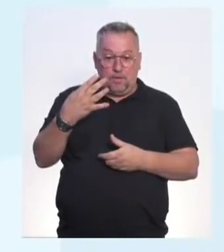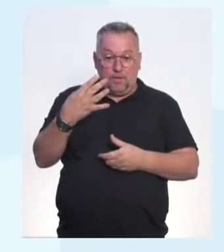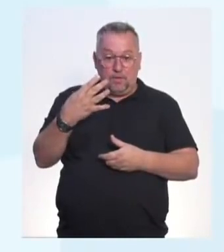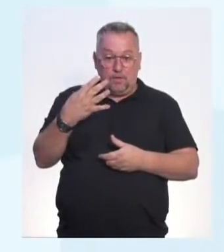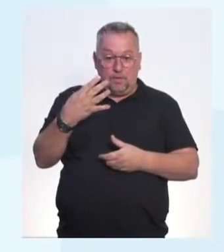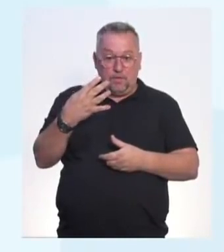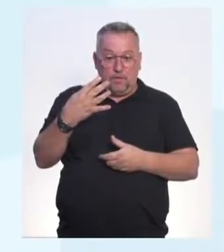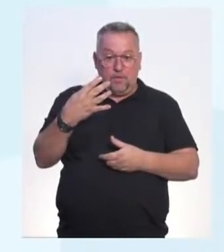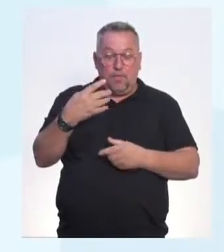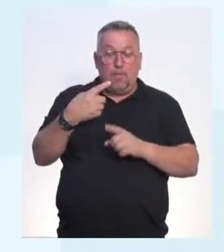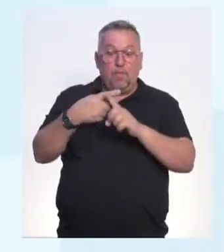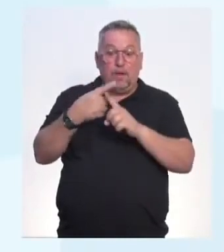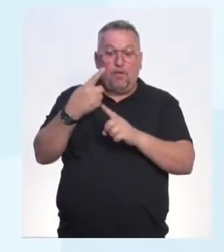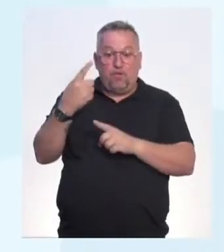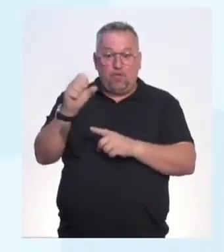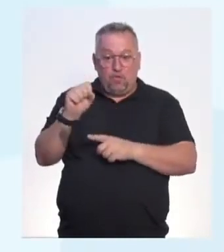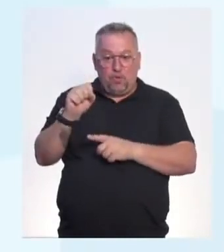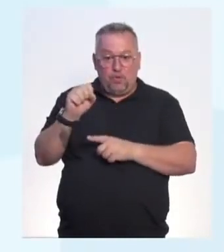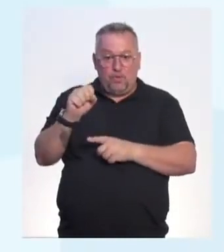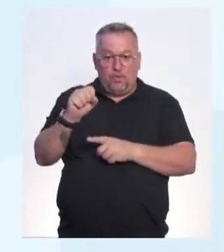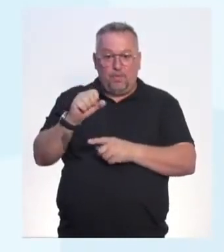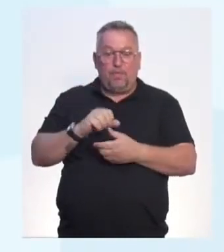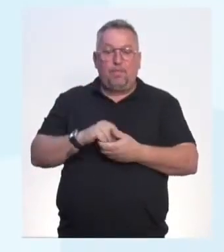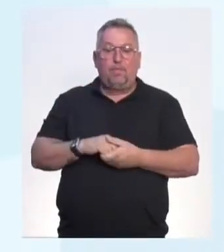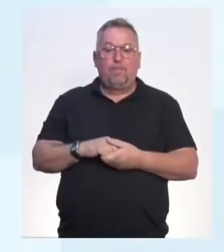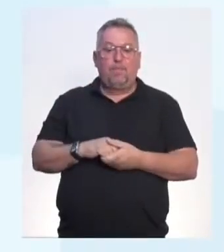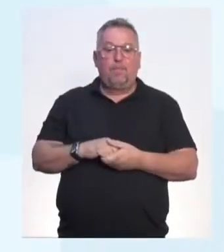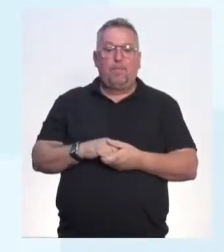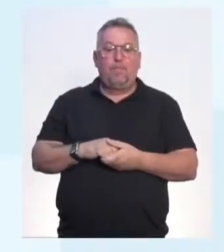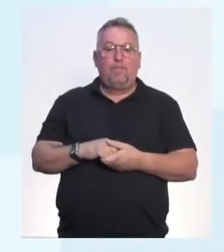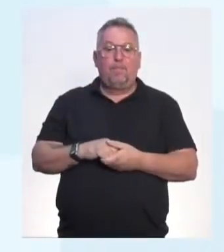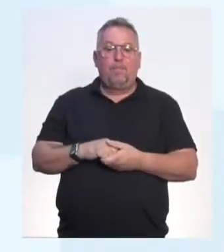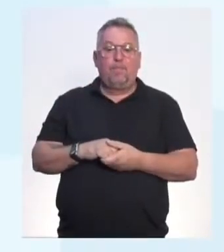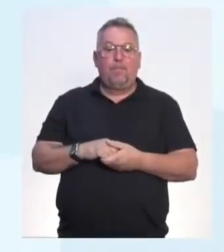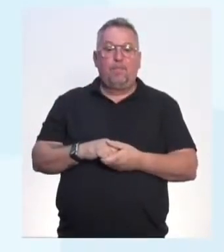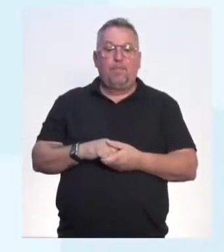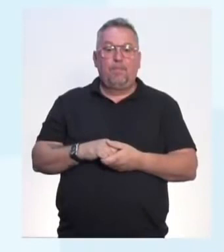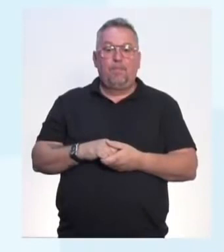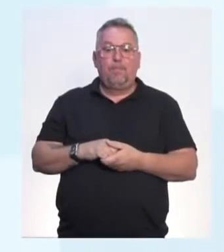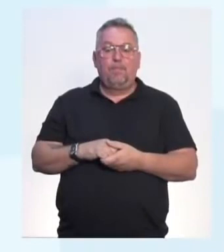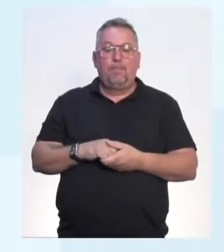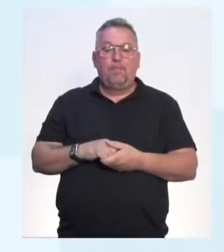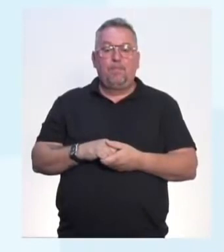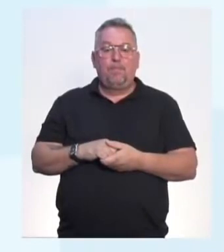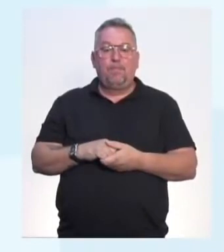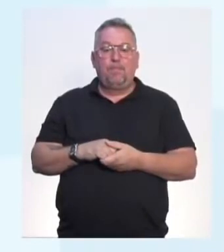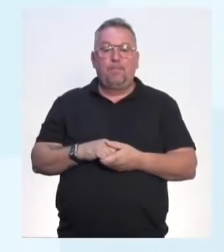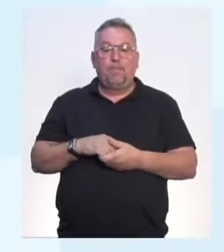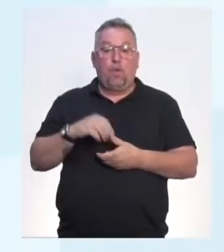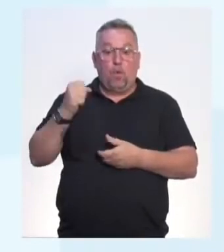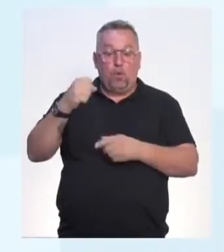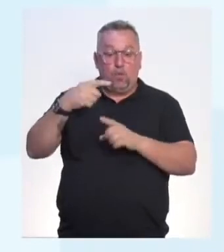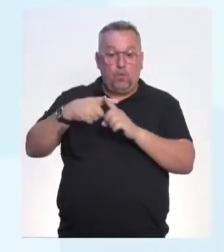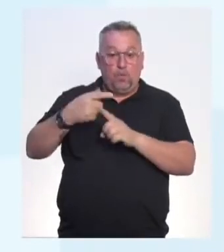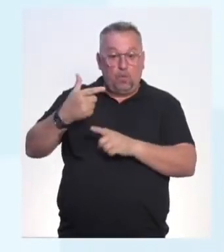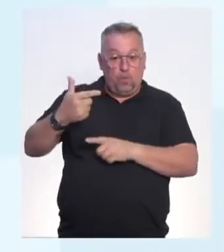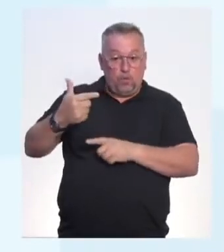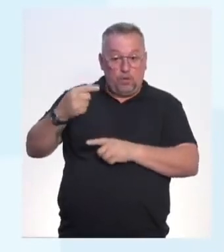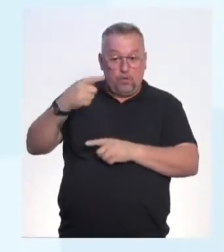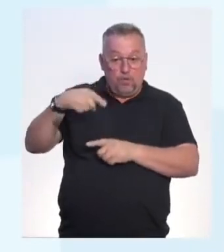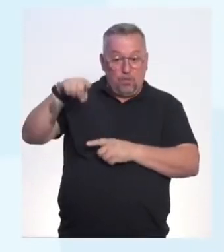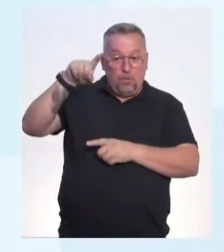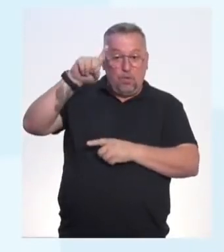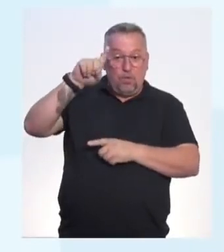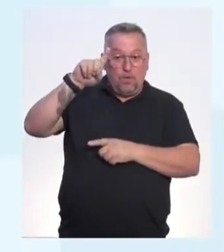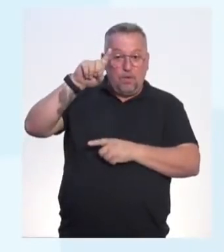positivo e 18 positivo, eu vou somar os dois. E vai ser o meu total de positivo. 8 mais 4, 12,